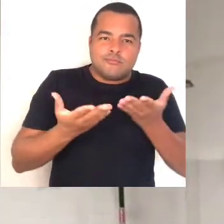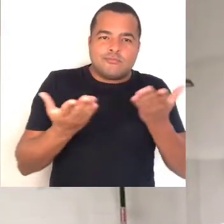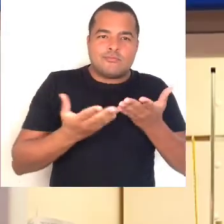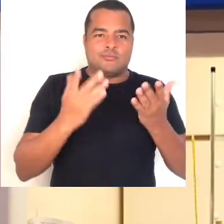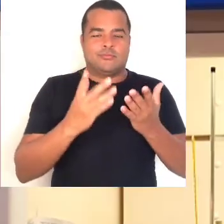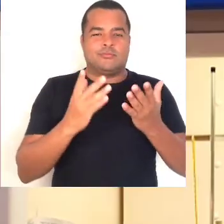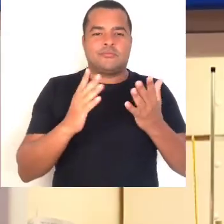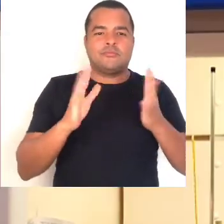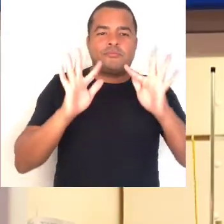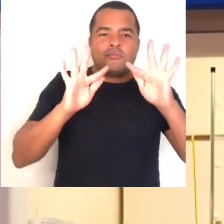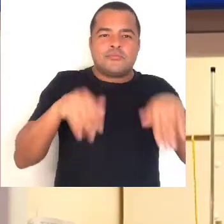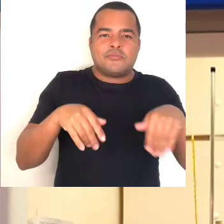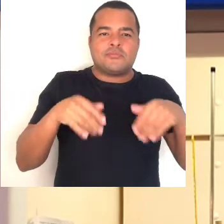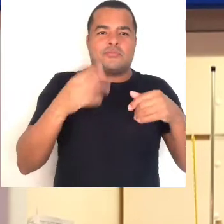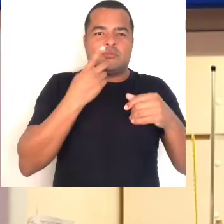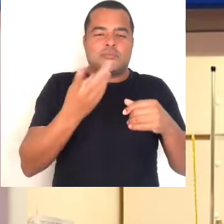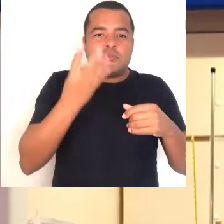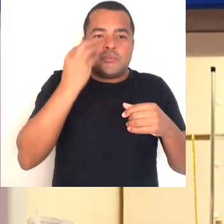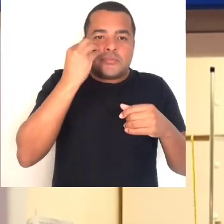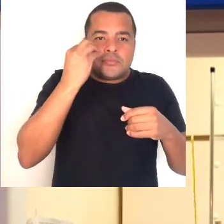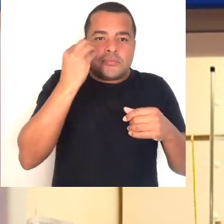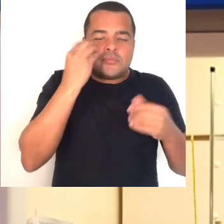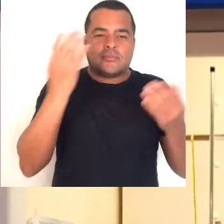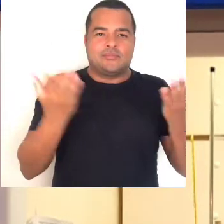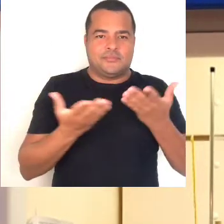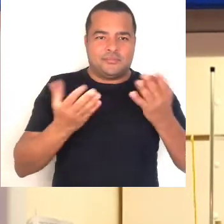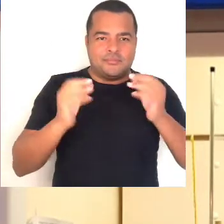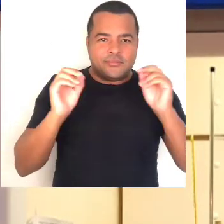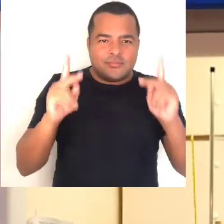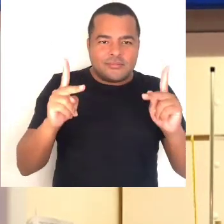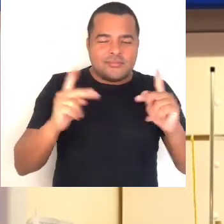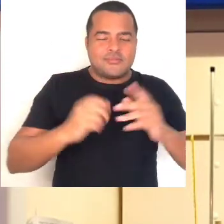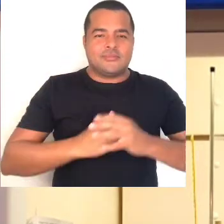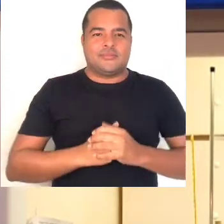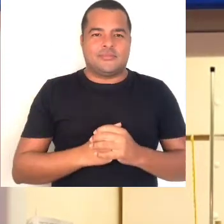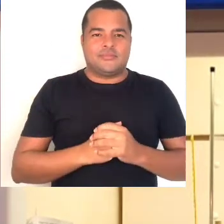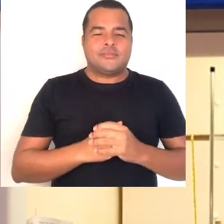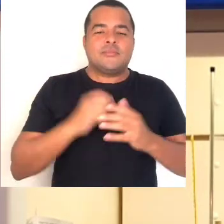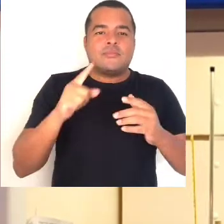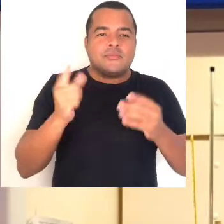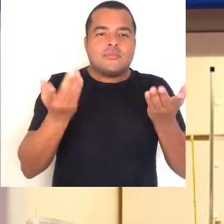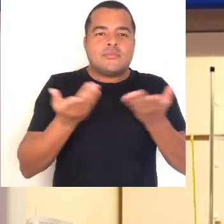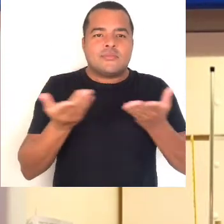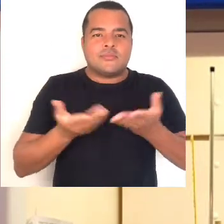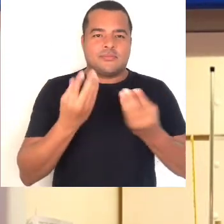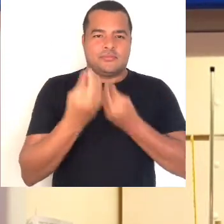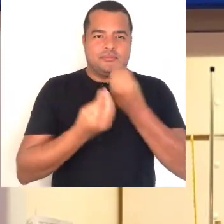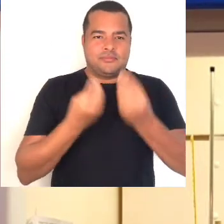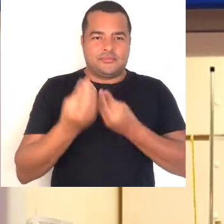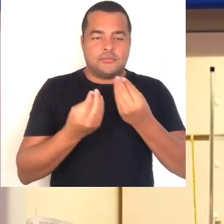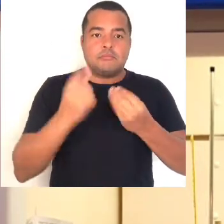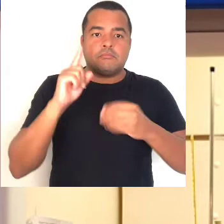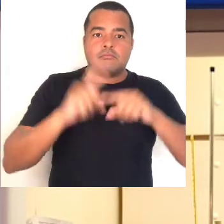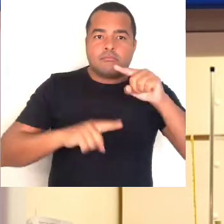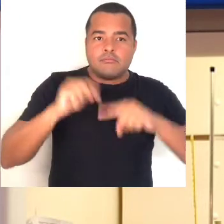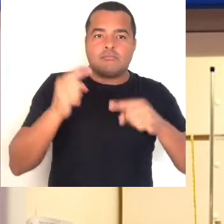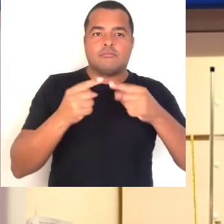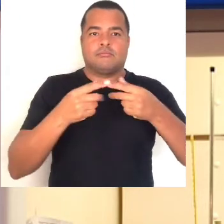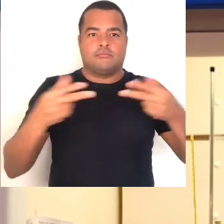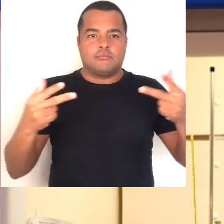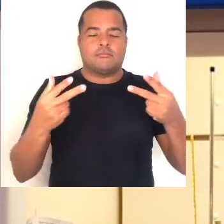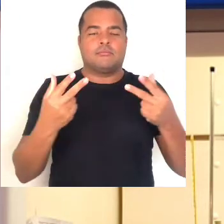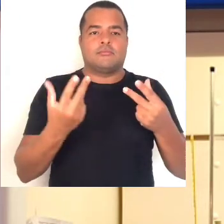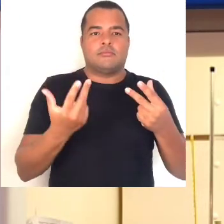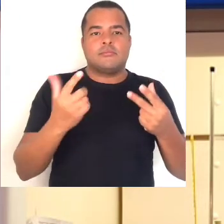nitrato de prata. E aí, pessoal, estamos agora na nossa última etapa do nosso experimento, tá?